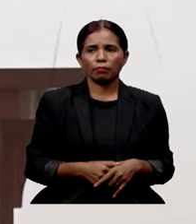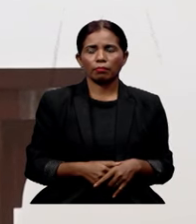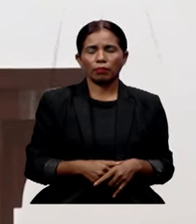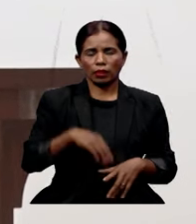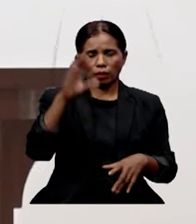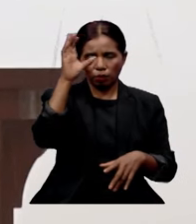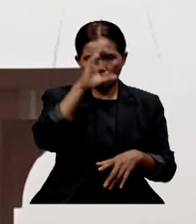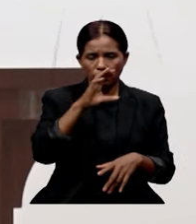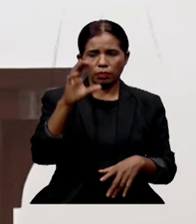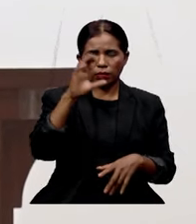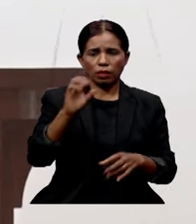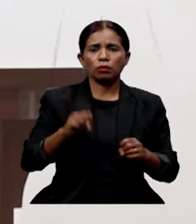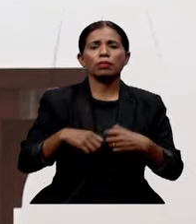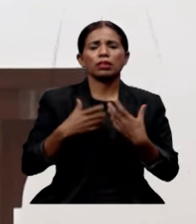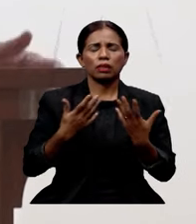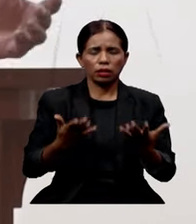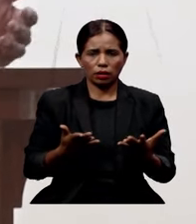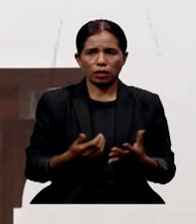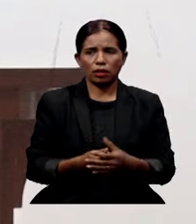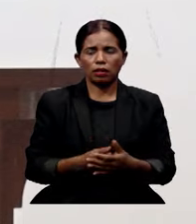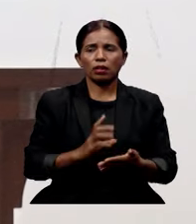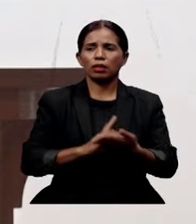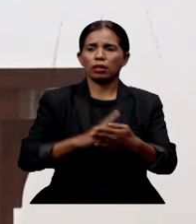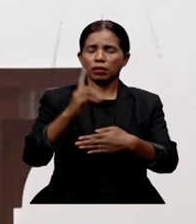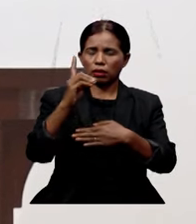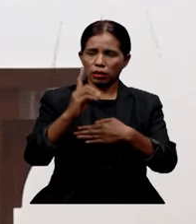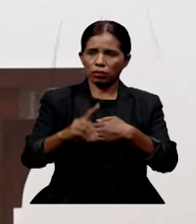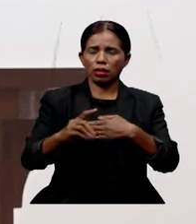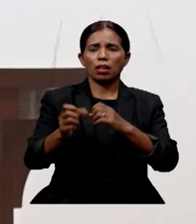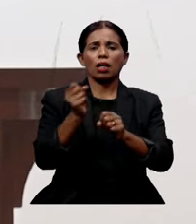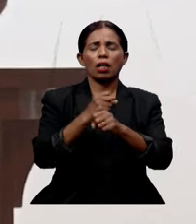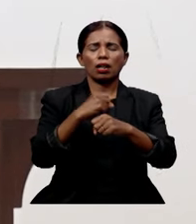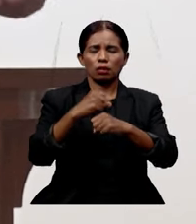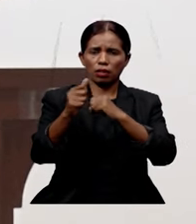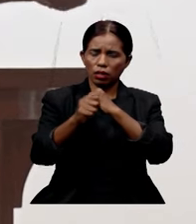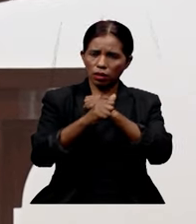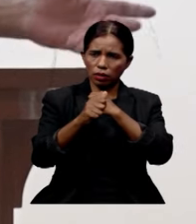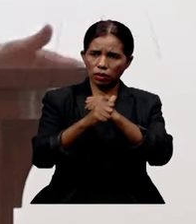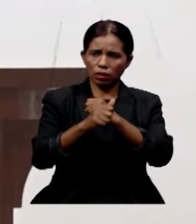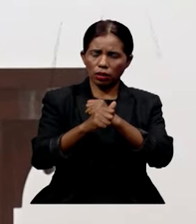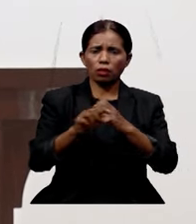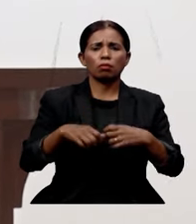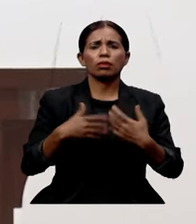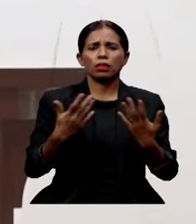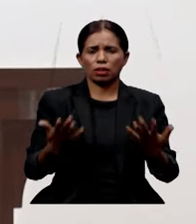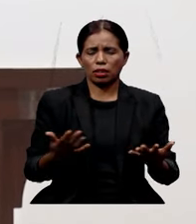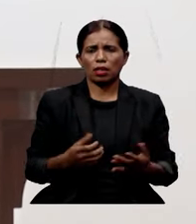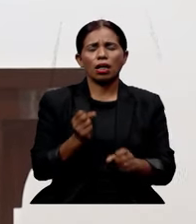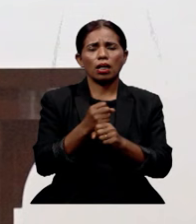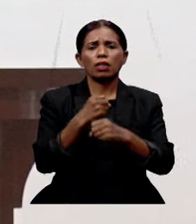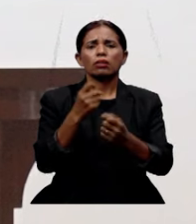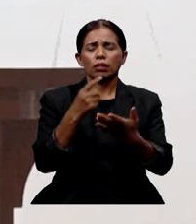Buka, oi no sa, desenvolve ação o imitemi, ação o insa, o